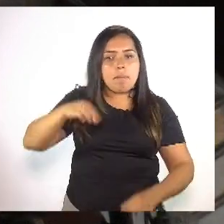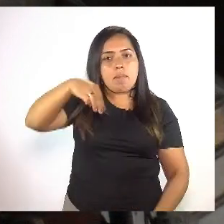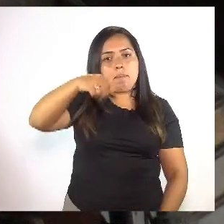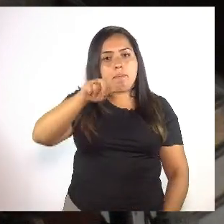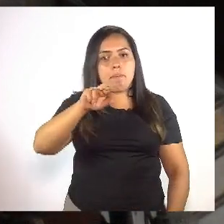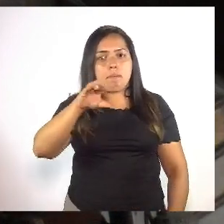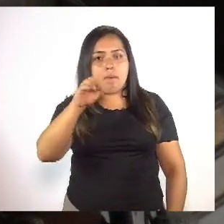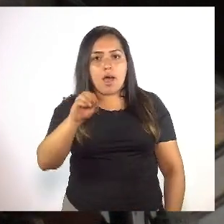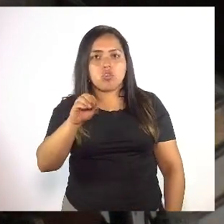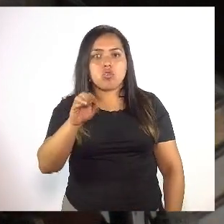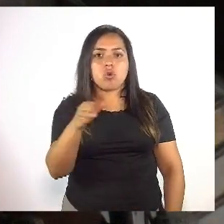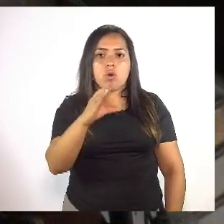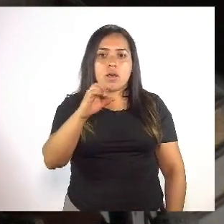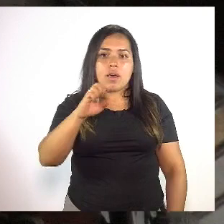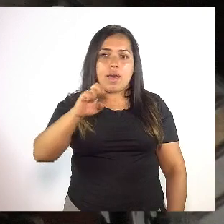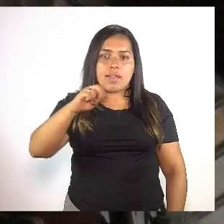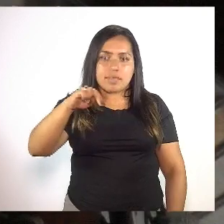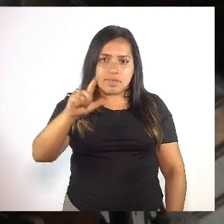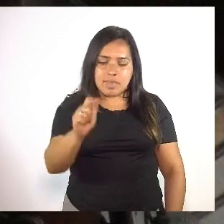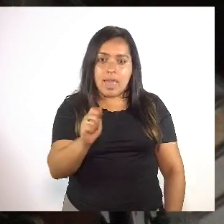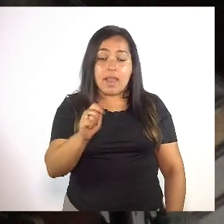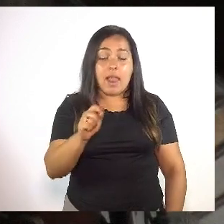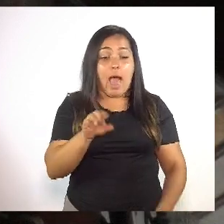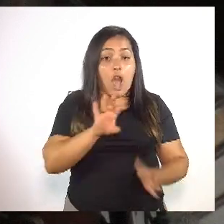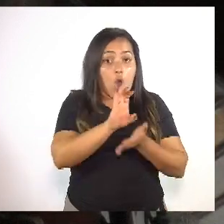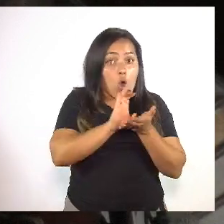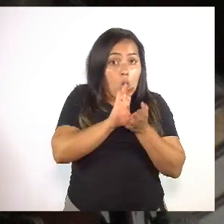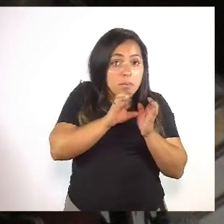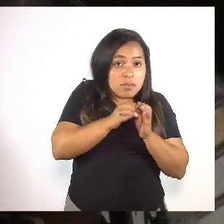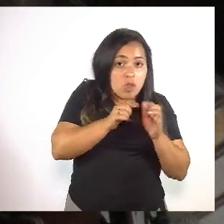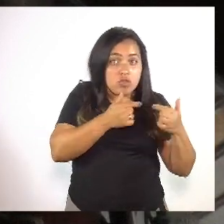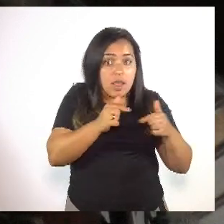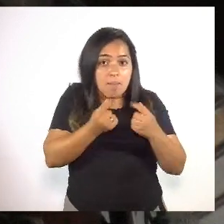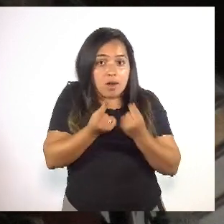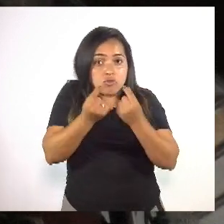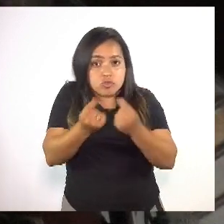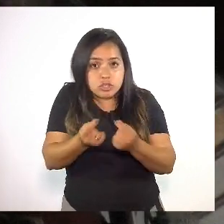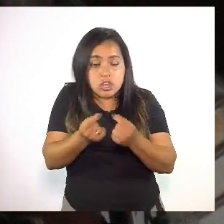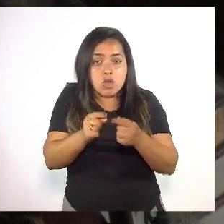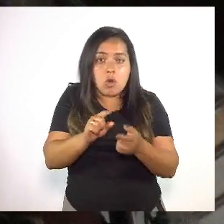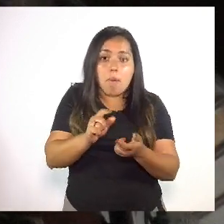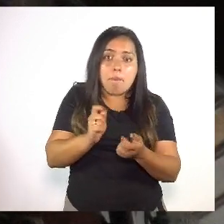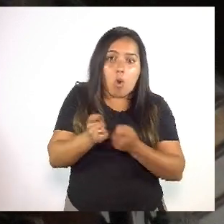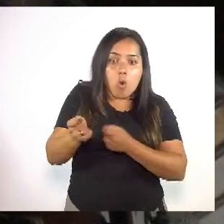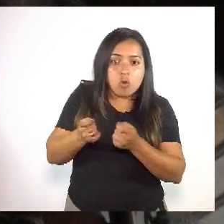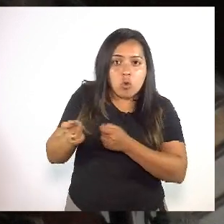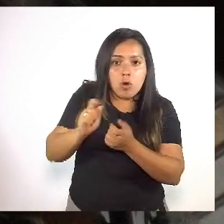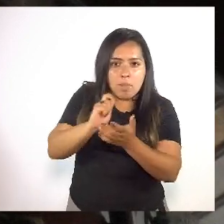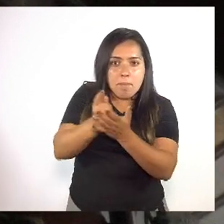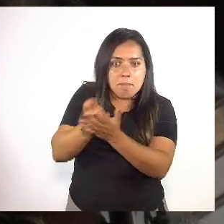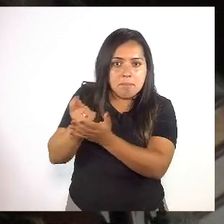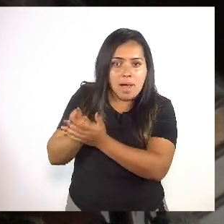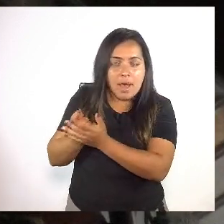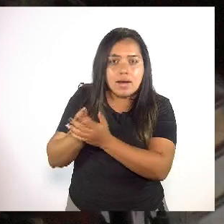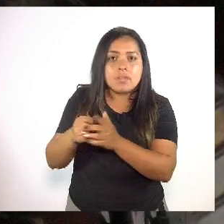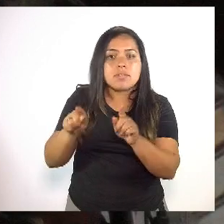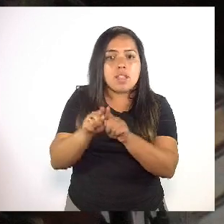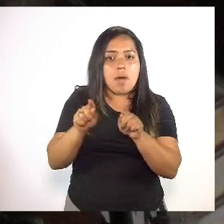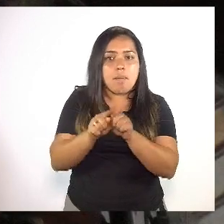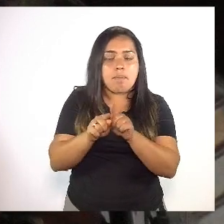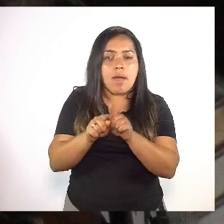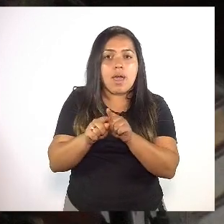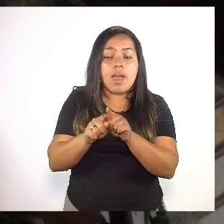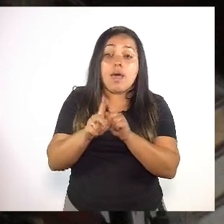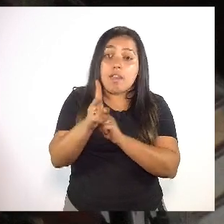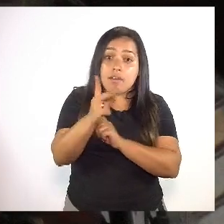Mediante o resultado apurado, a Comissão de Orçamento, Finanças, Fiscalização Financeira e Controle ingressará nessa